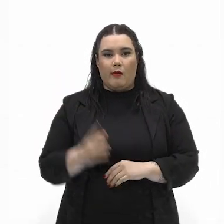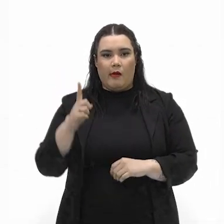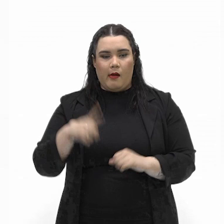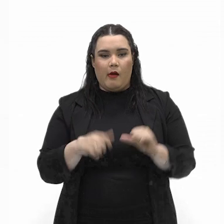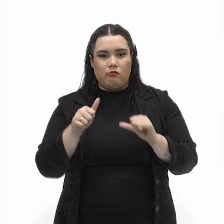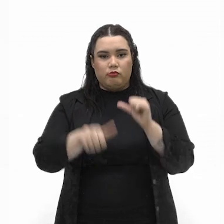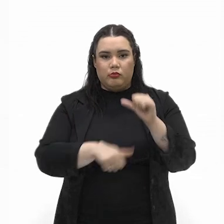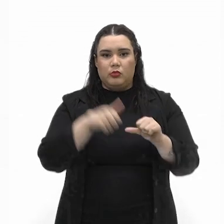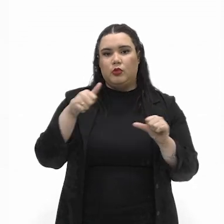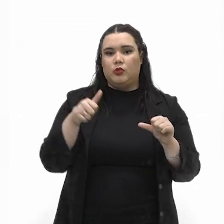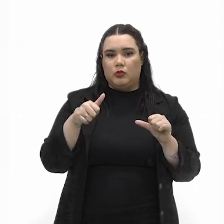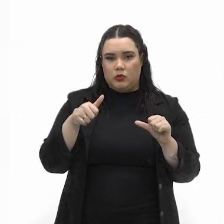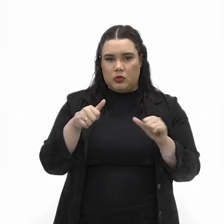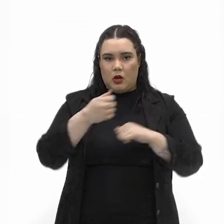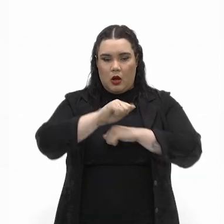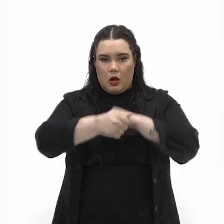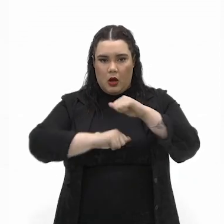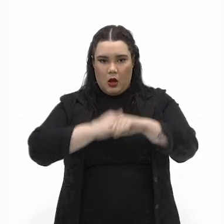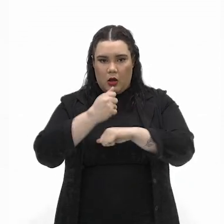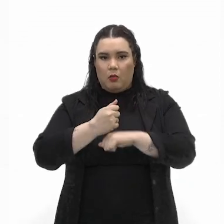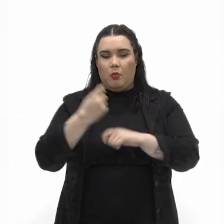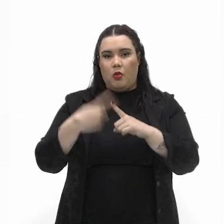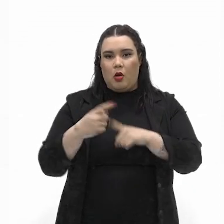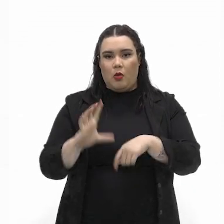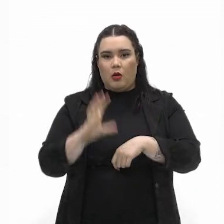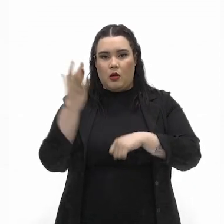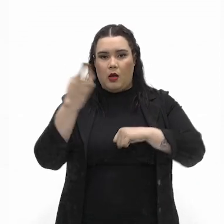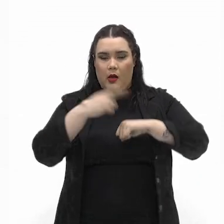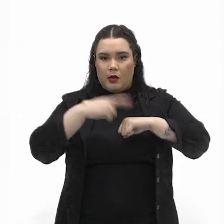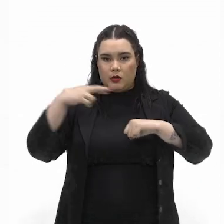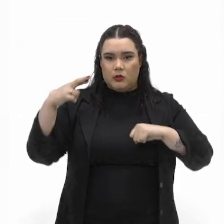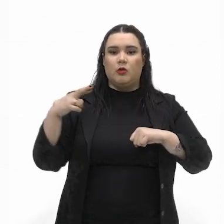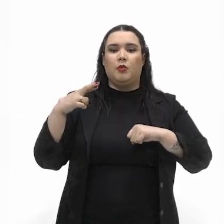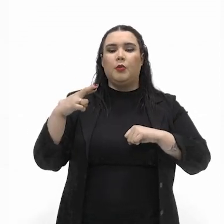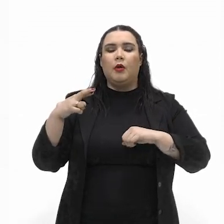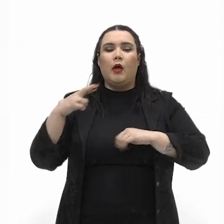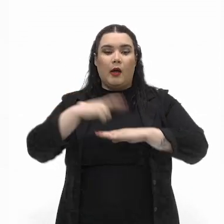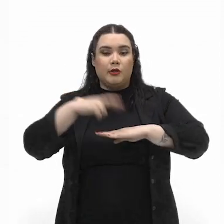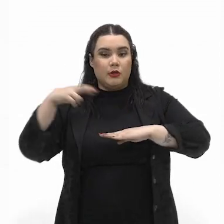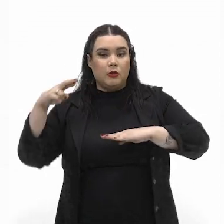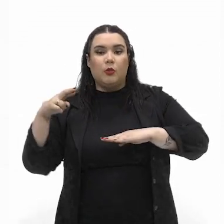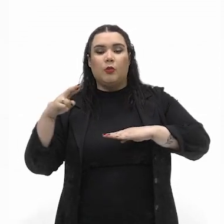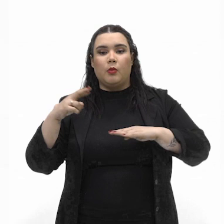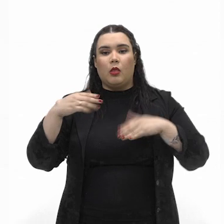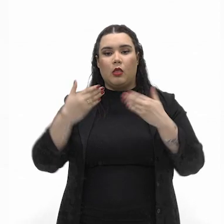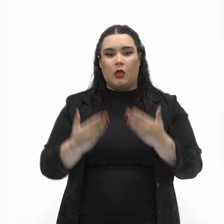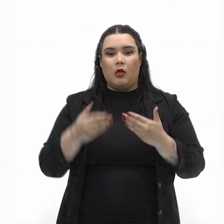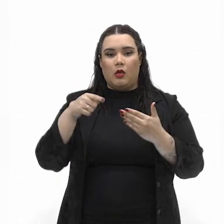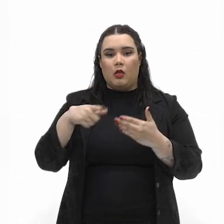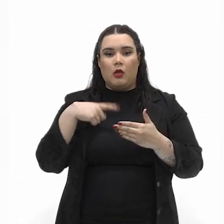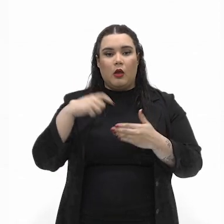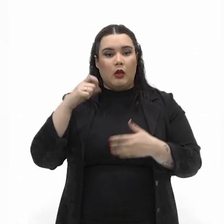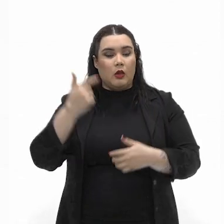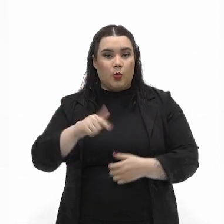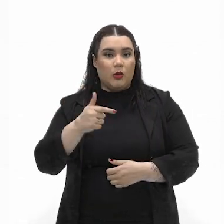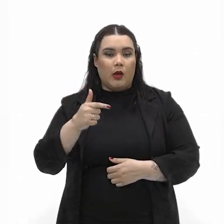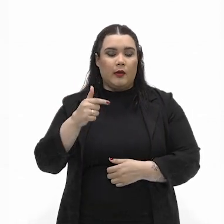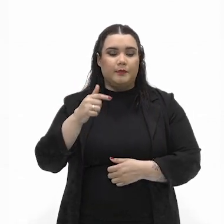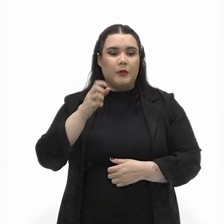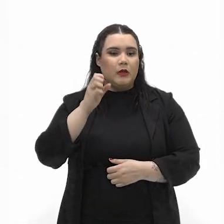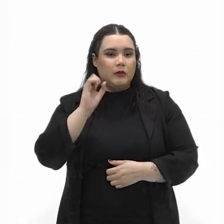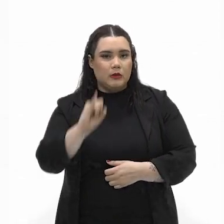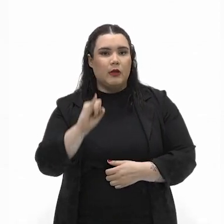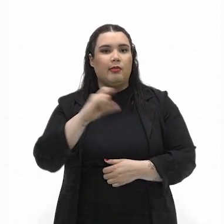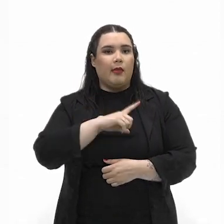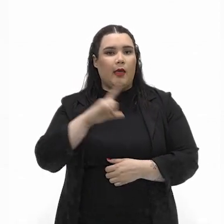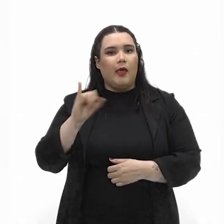em outro por meio de radiação, ele vai acontecer quando o seu núcleo estiver instável. Quando ele